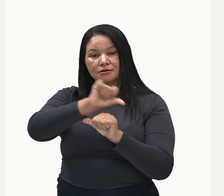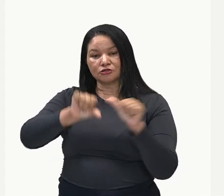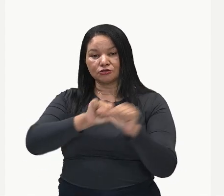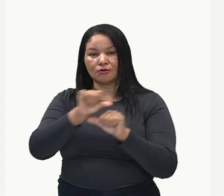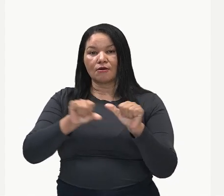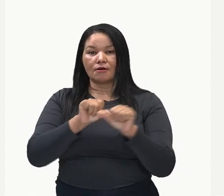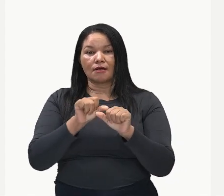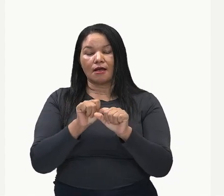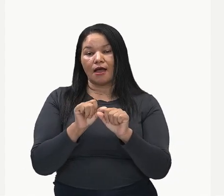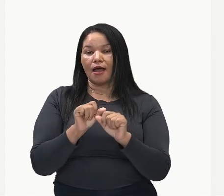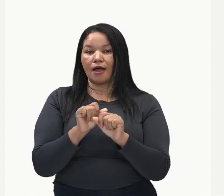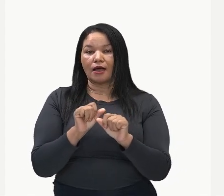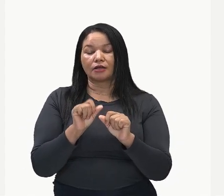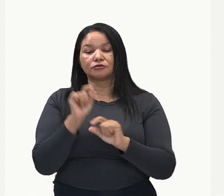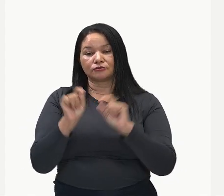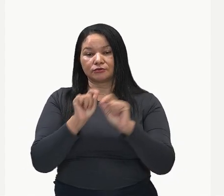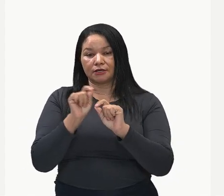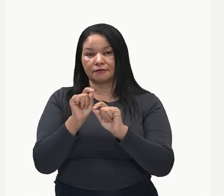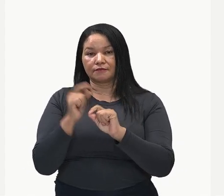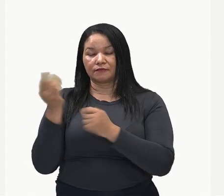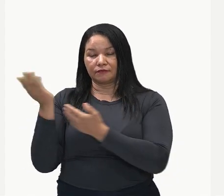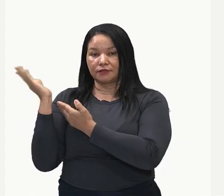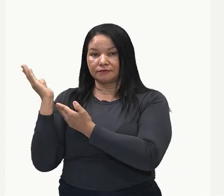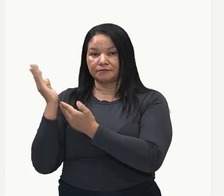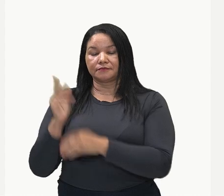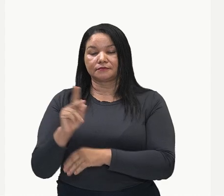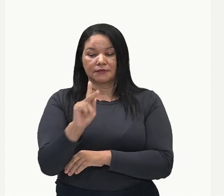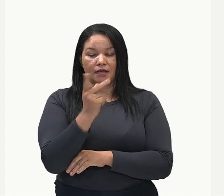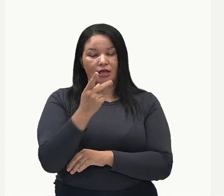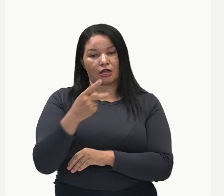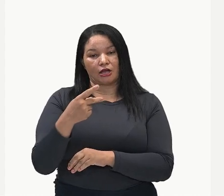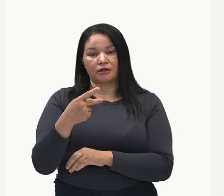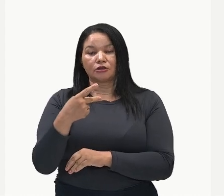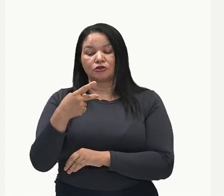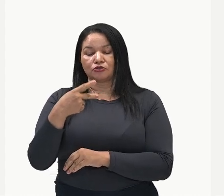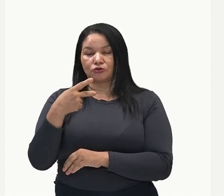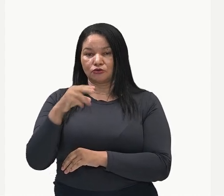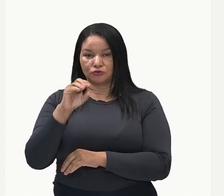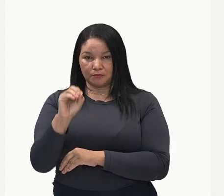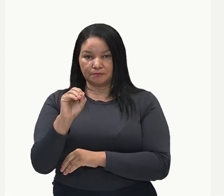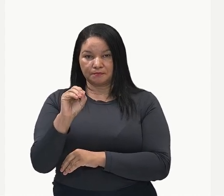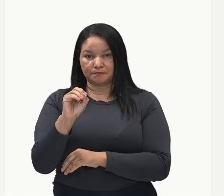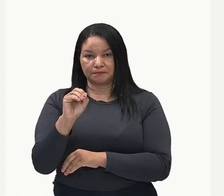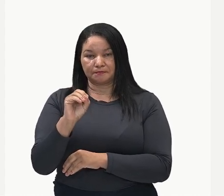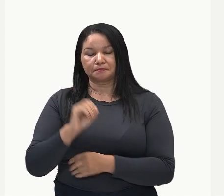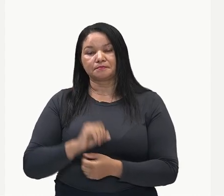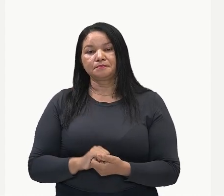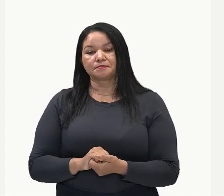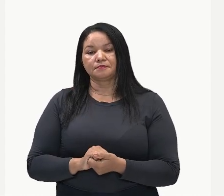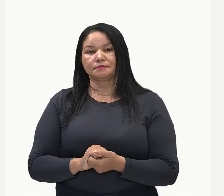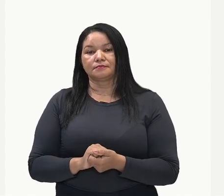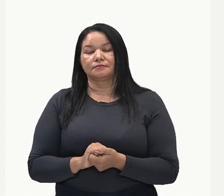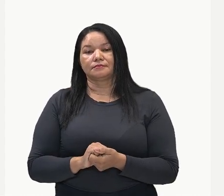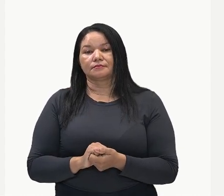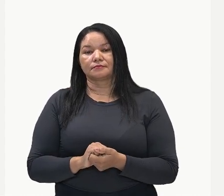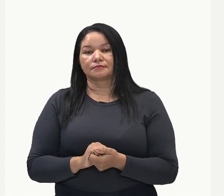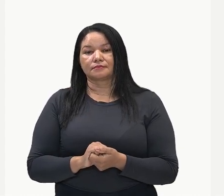Vamos colocar aqui mais H2O, né, que é a molécula da água. Ele vai resultar,